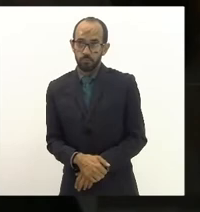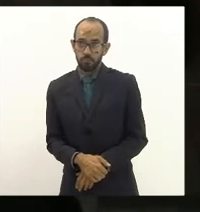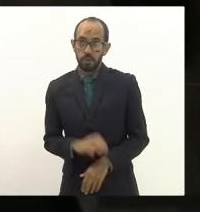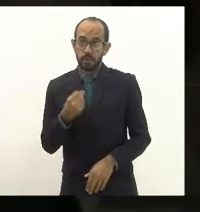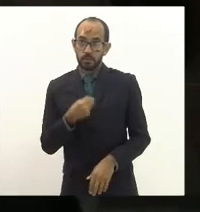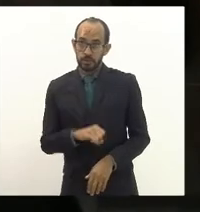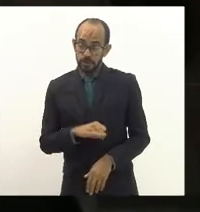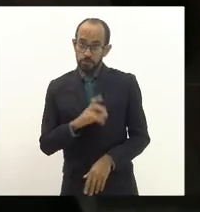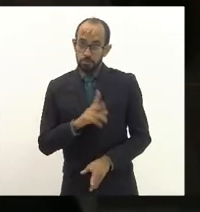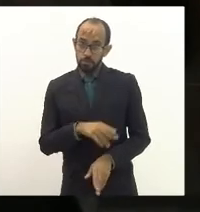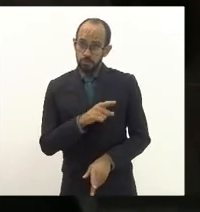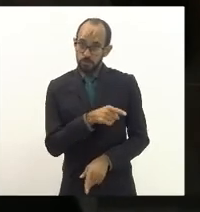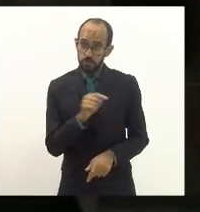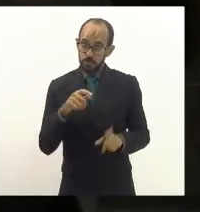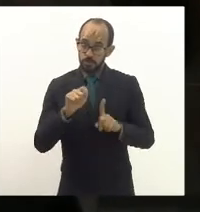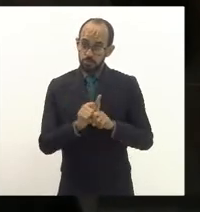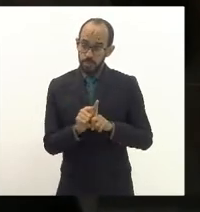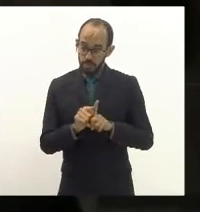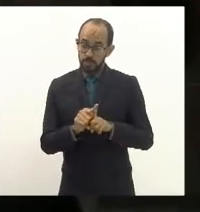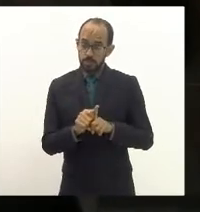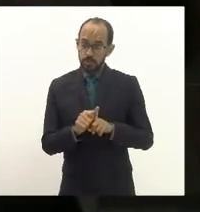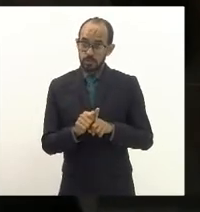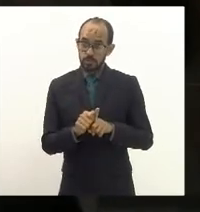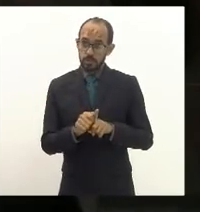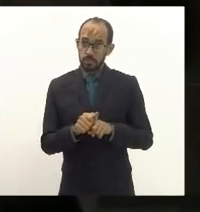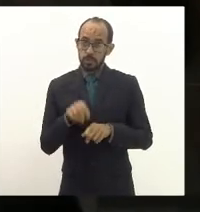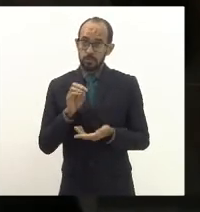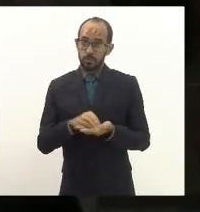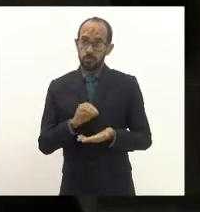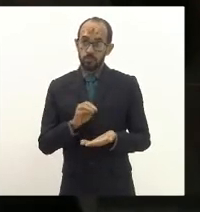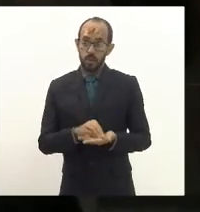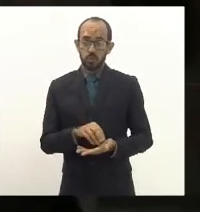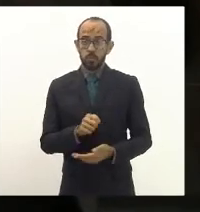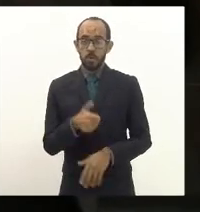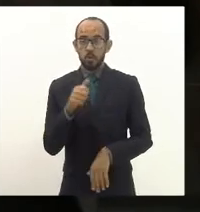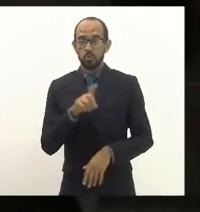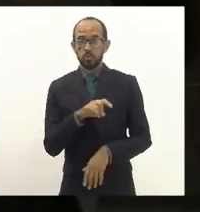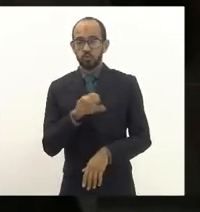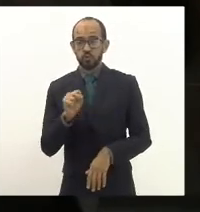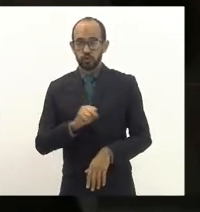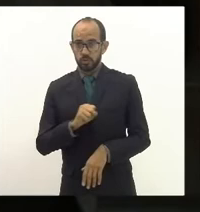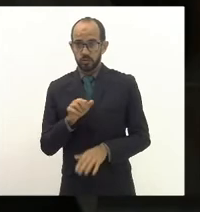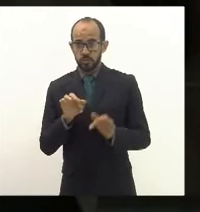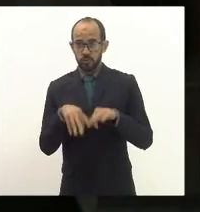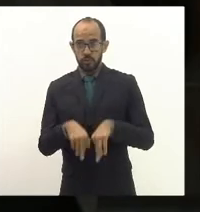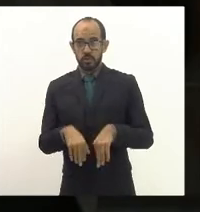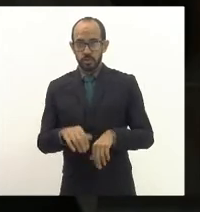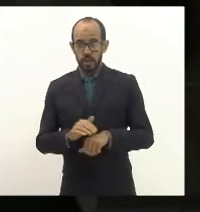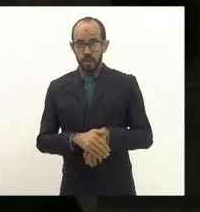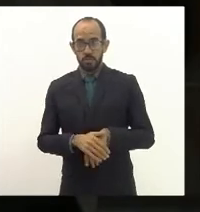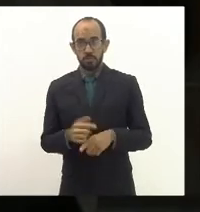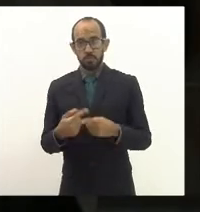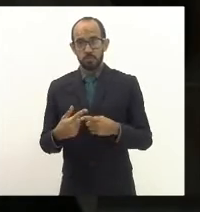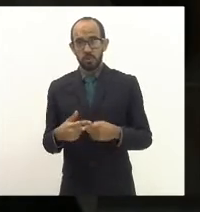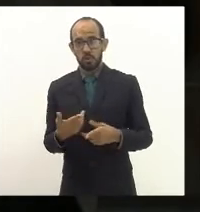se ainda esse mês, que só faltam poucos dias para terminar, que hoje é dia